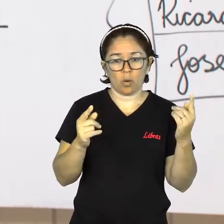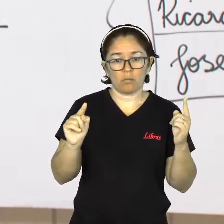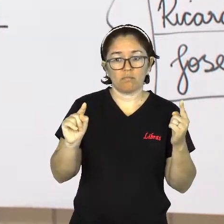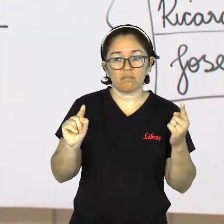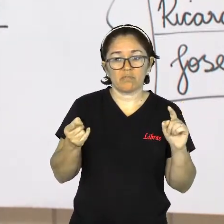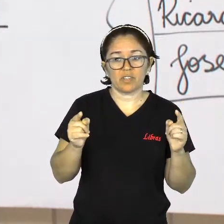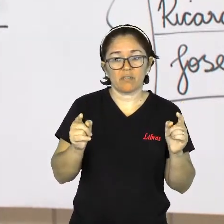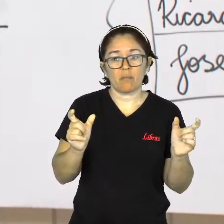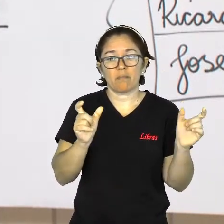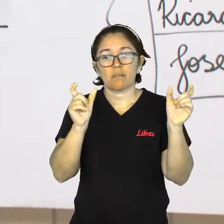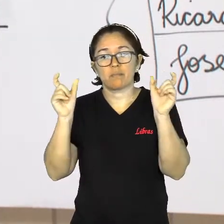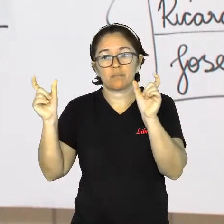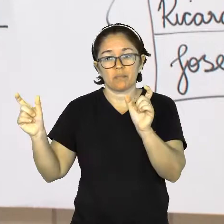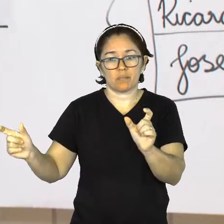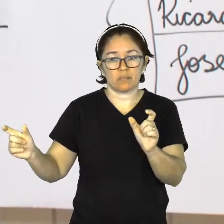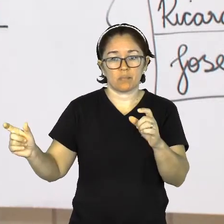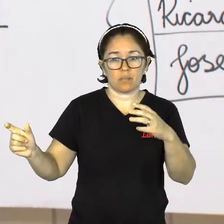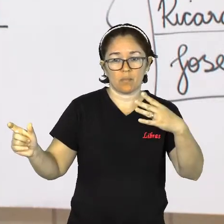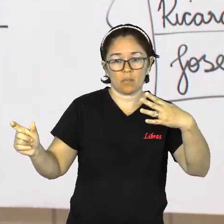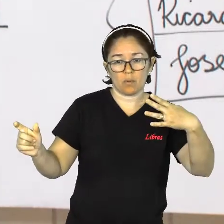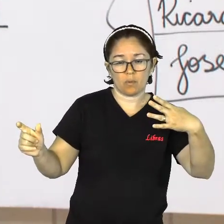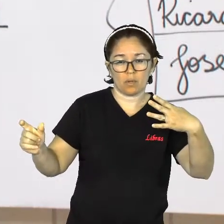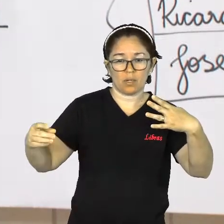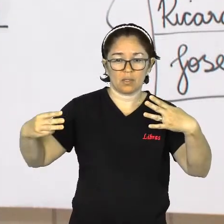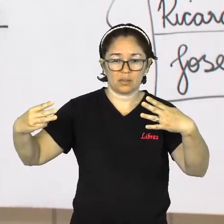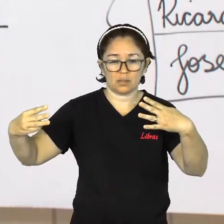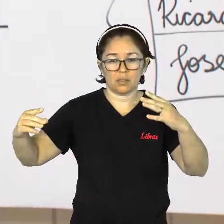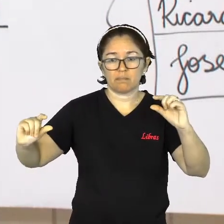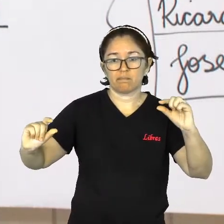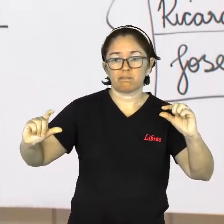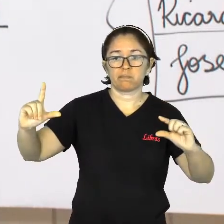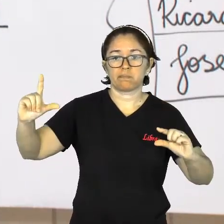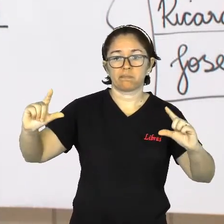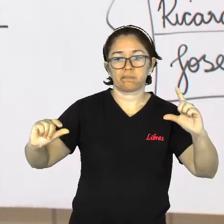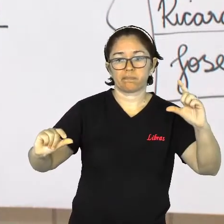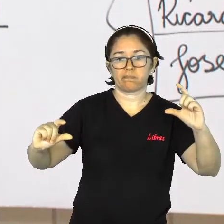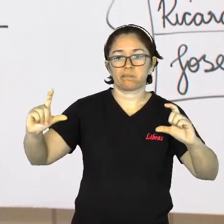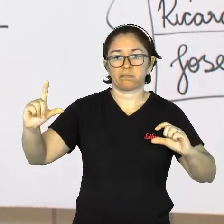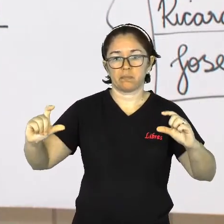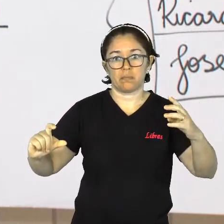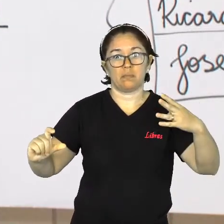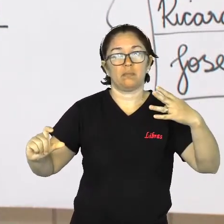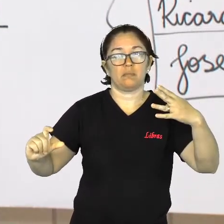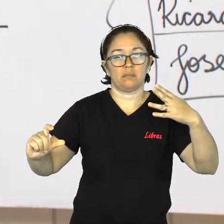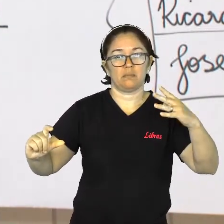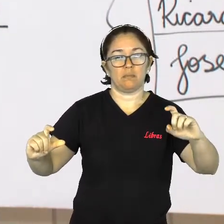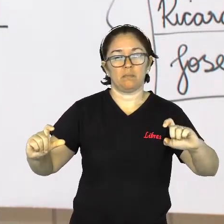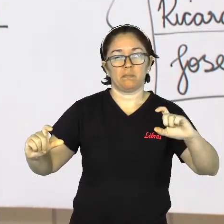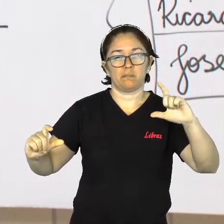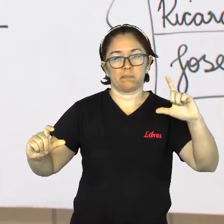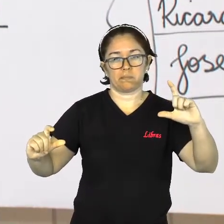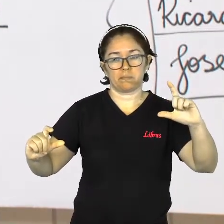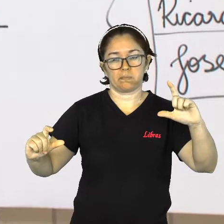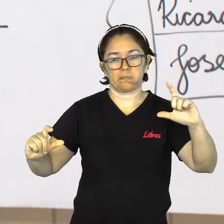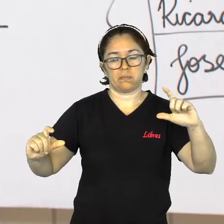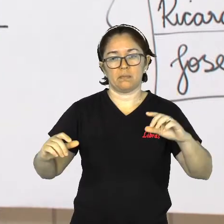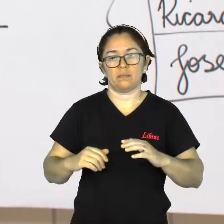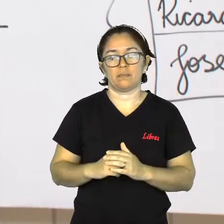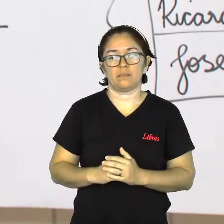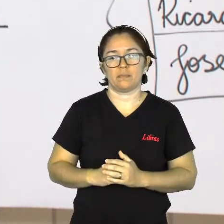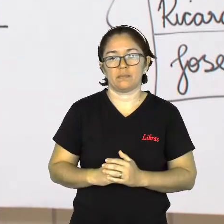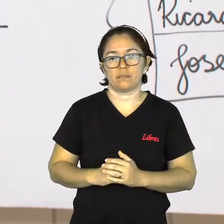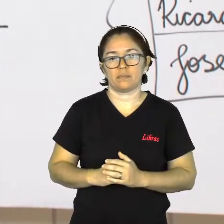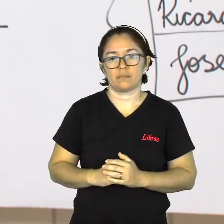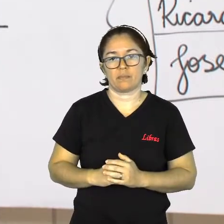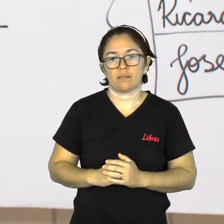tenho 4 e aqui eu tenho 3. Então, quem que é maior, o 4 ou o 3? O 4, turma. Então, já tirei, já